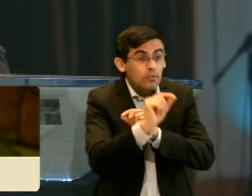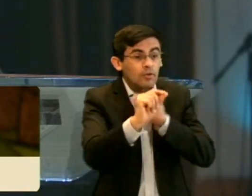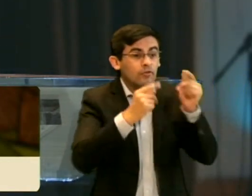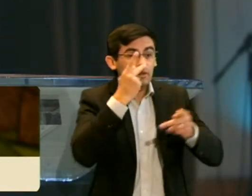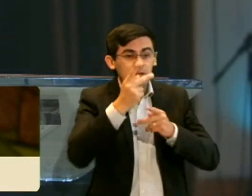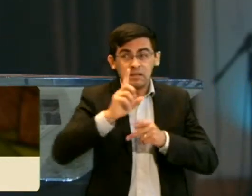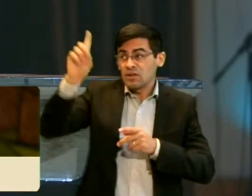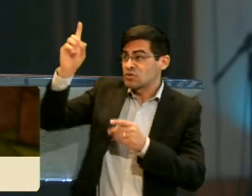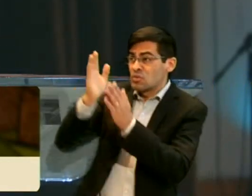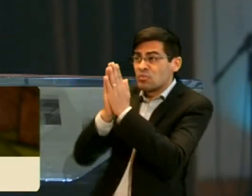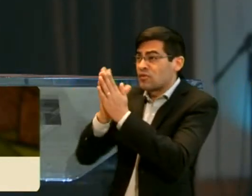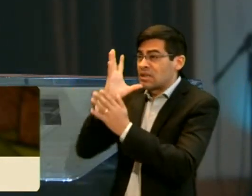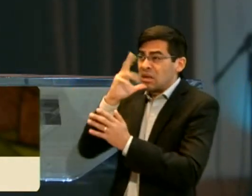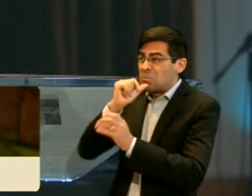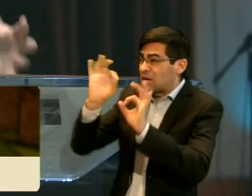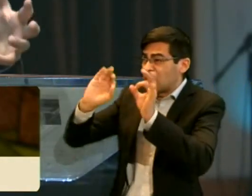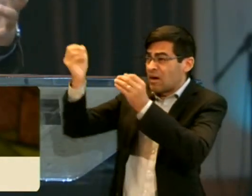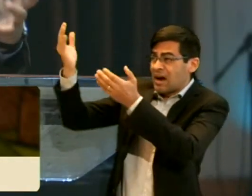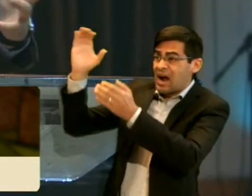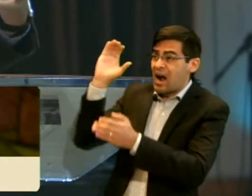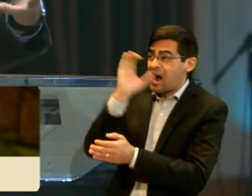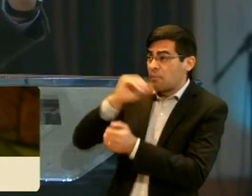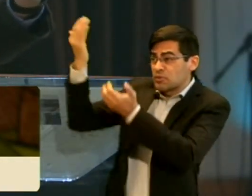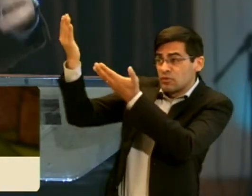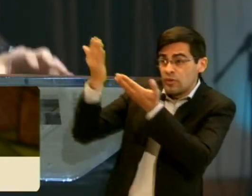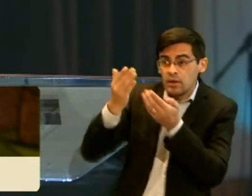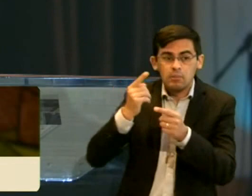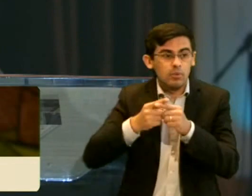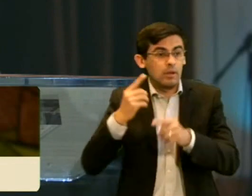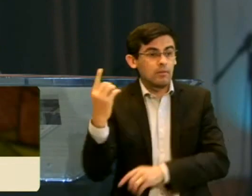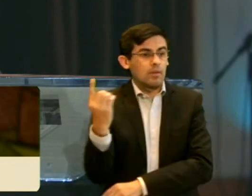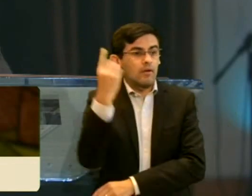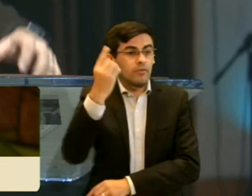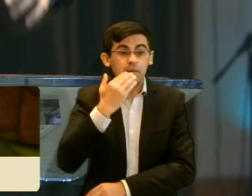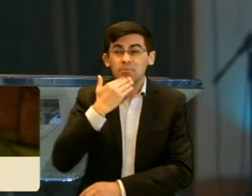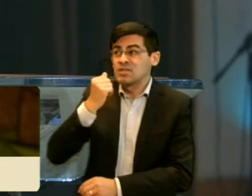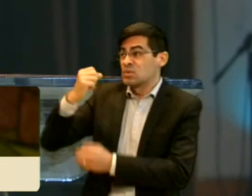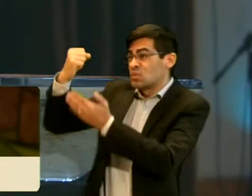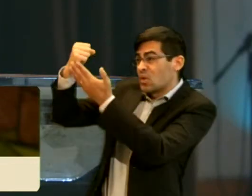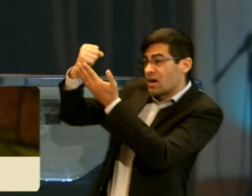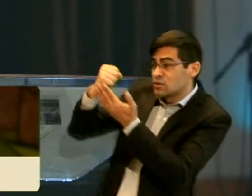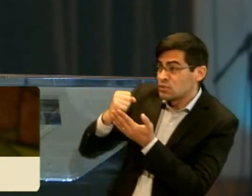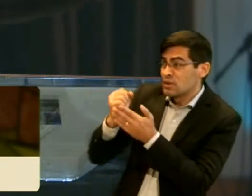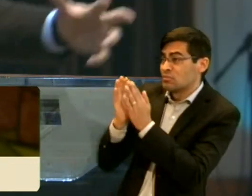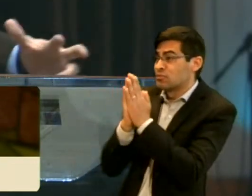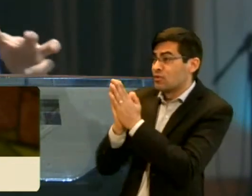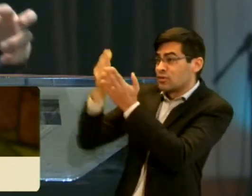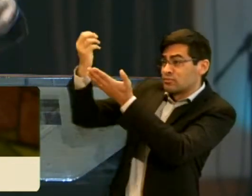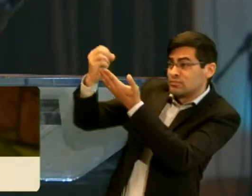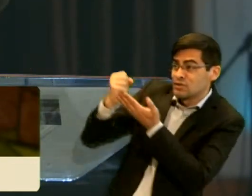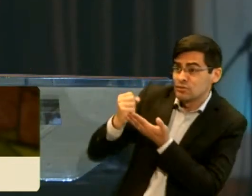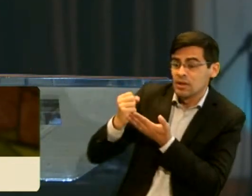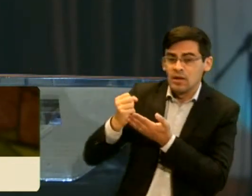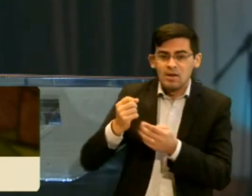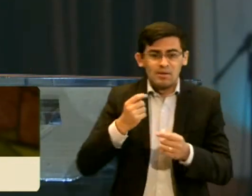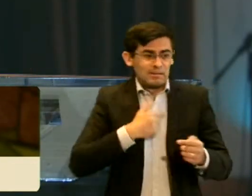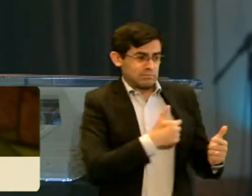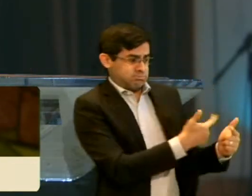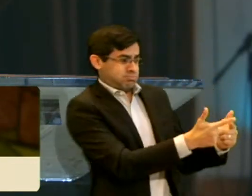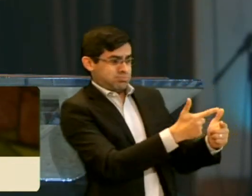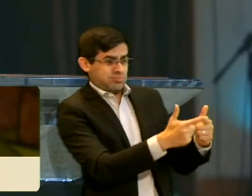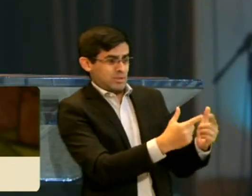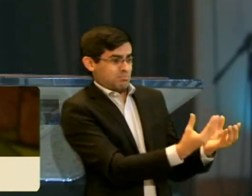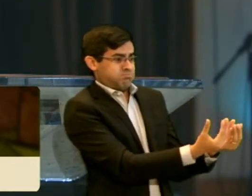demores. Porque Davi está pedindo socorro. Os problemas me cercaram, eles